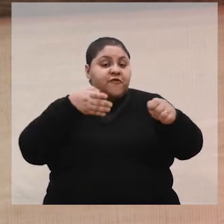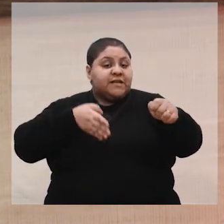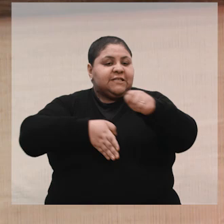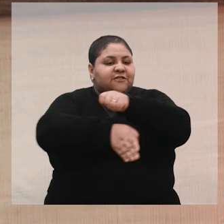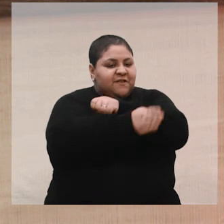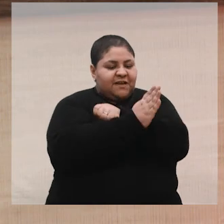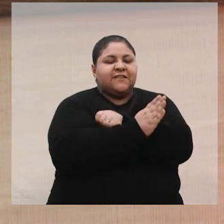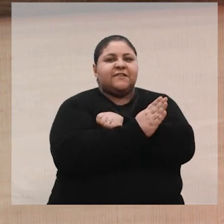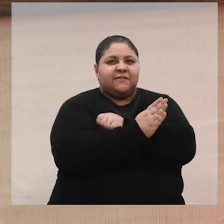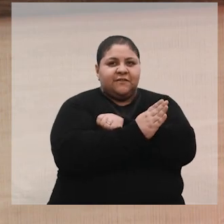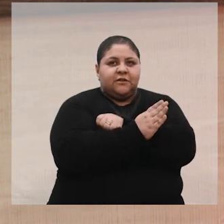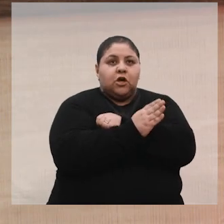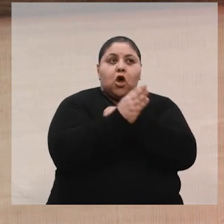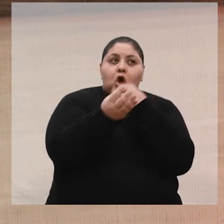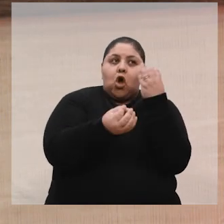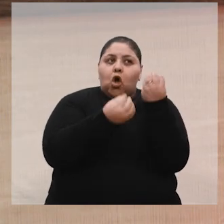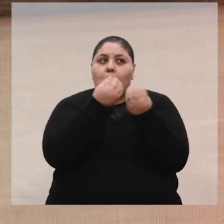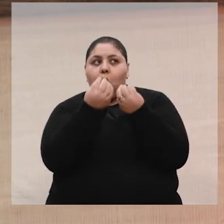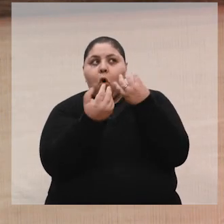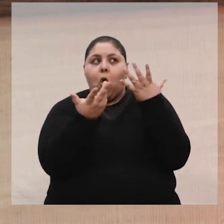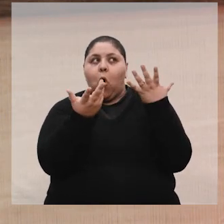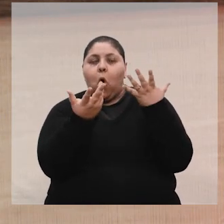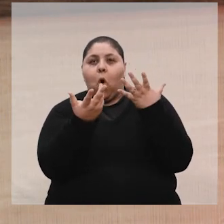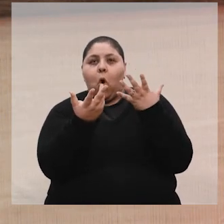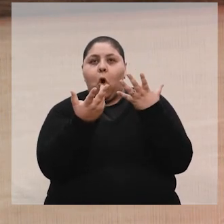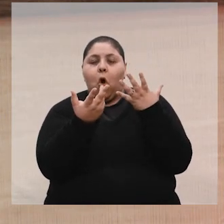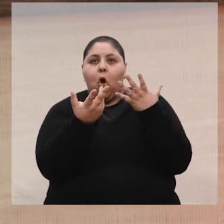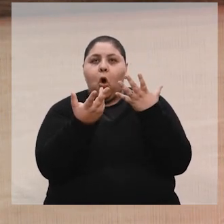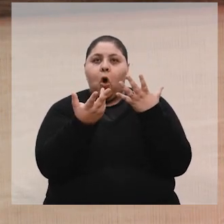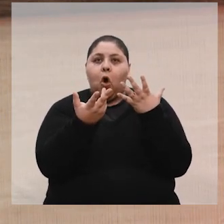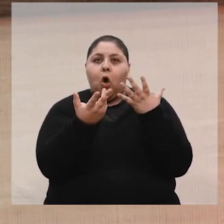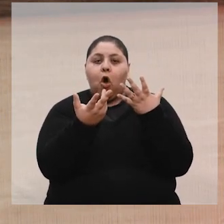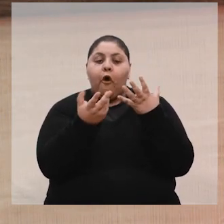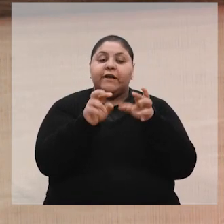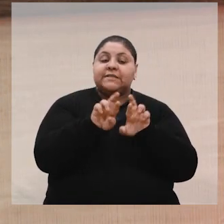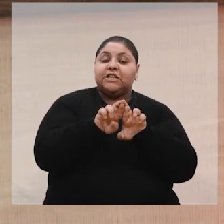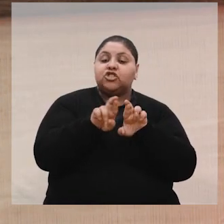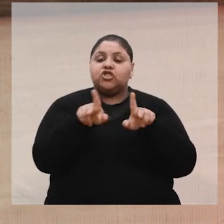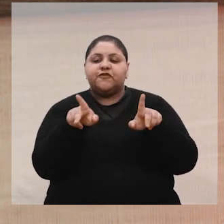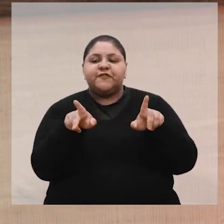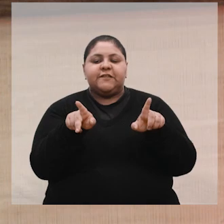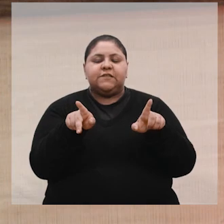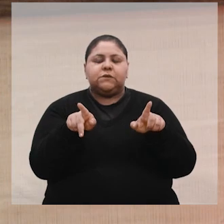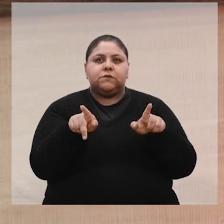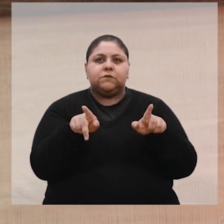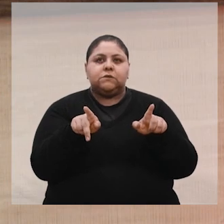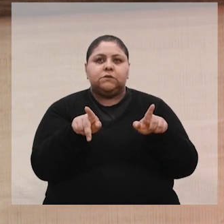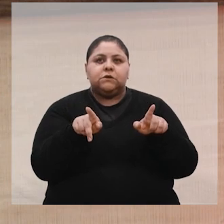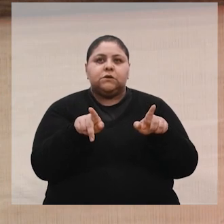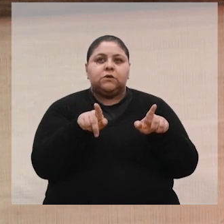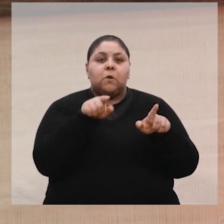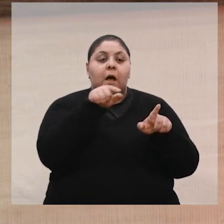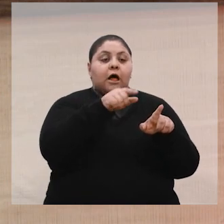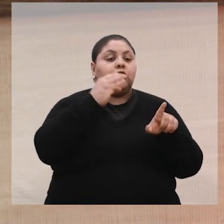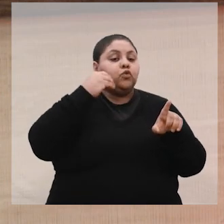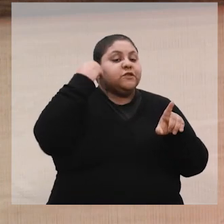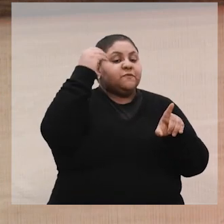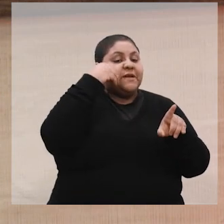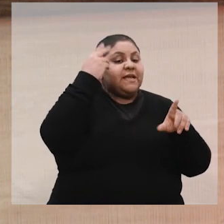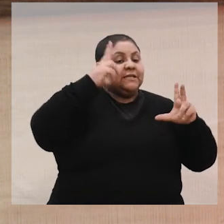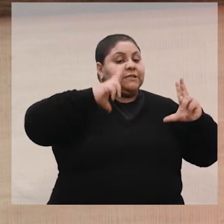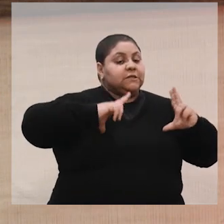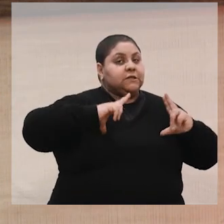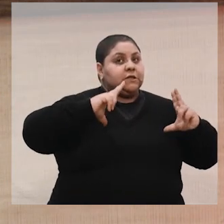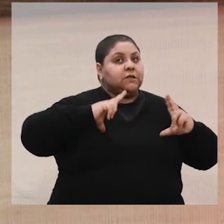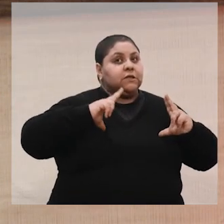viagens. Sim. E como que foi essa diferenciação de a tua experiência pessoal